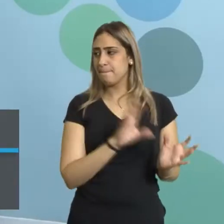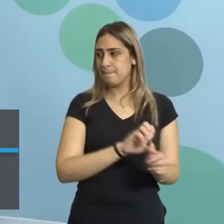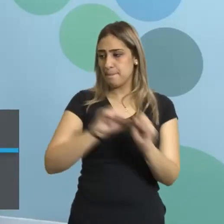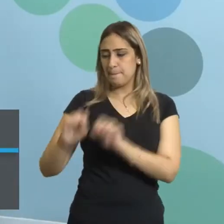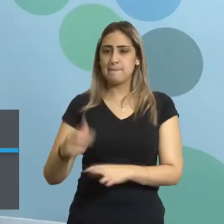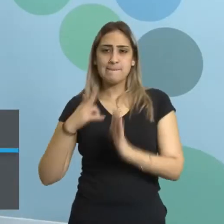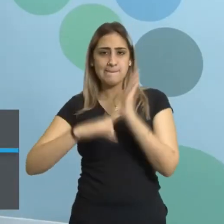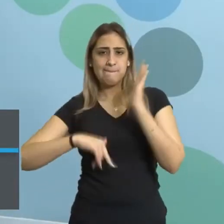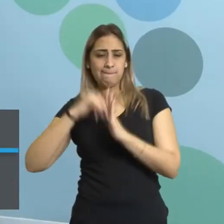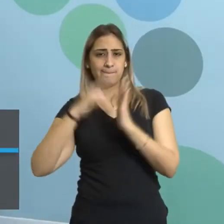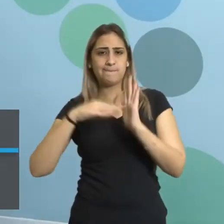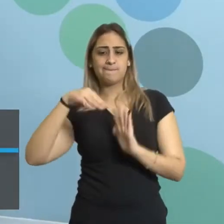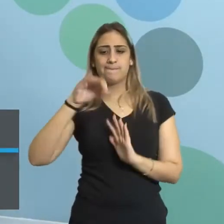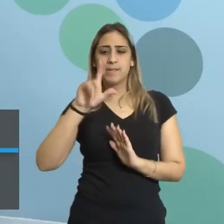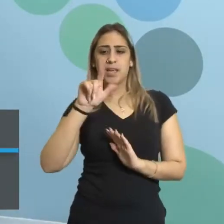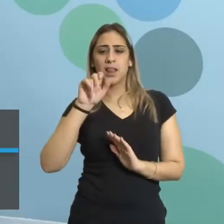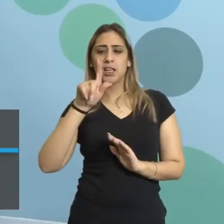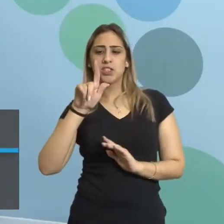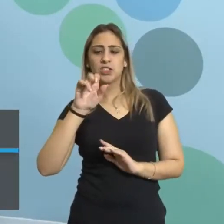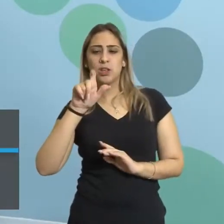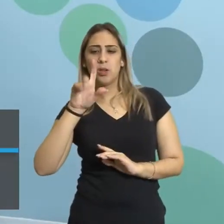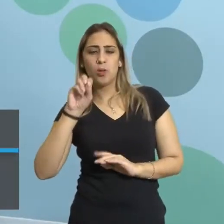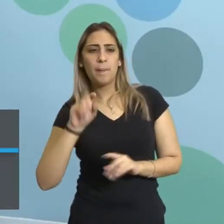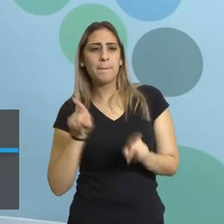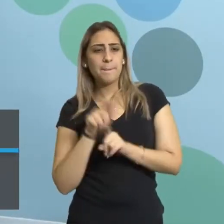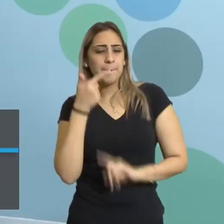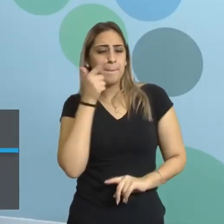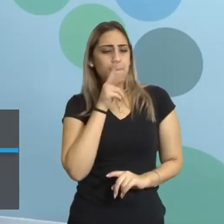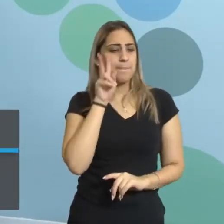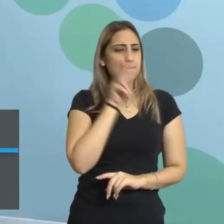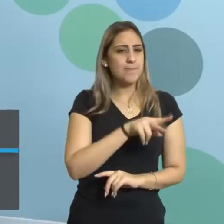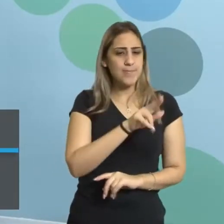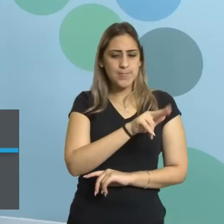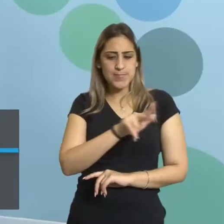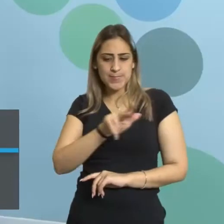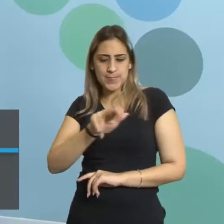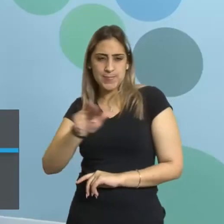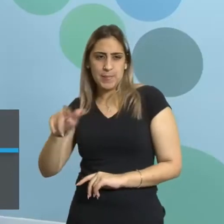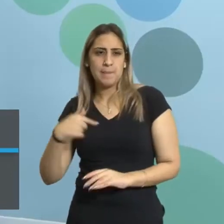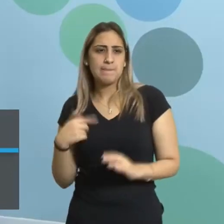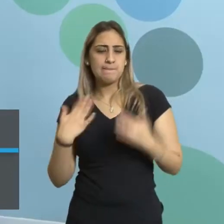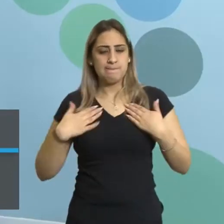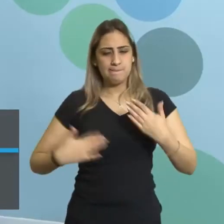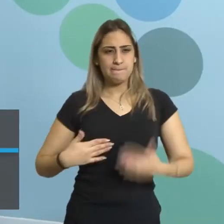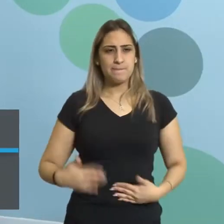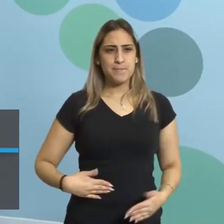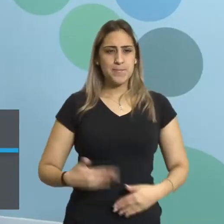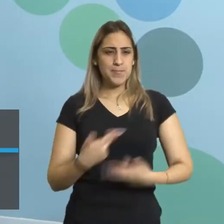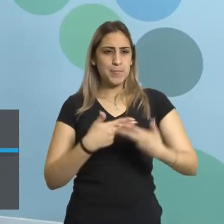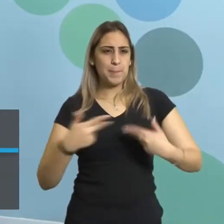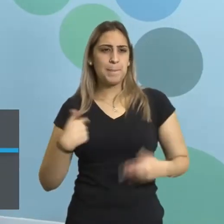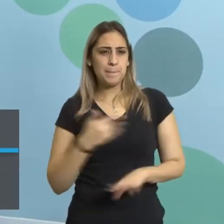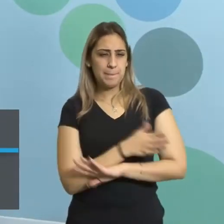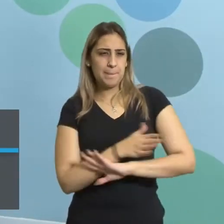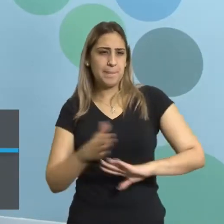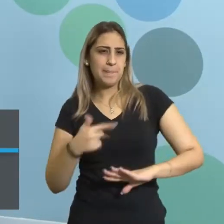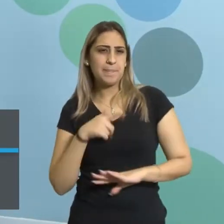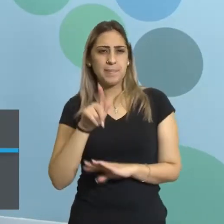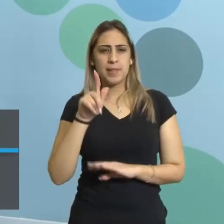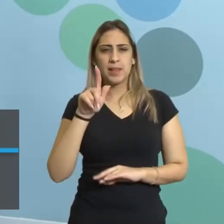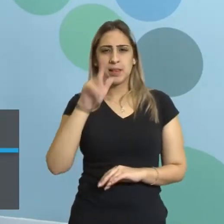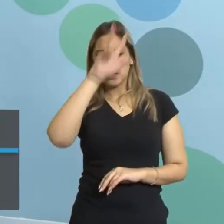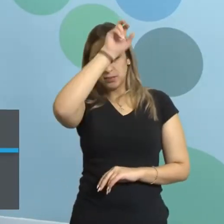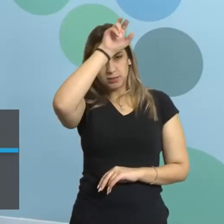pouquinho aí para a arte de Michelangelo que a gente consegue ver aí vários cortes na cultura corporal no período grego-romano